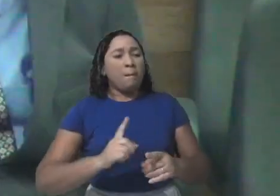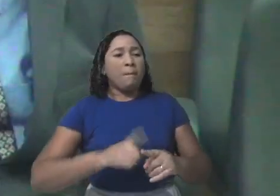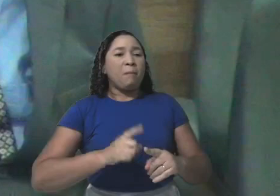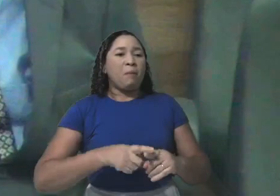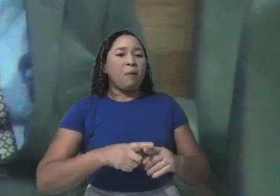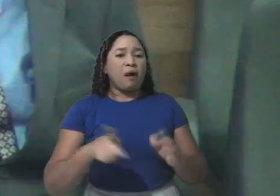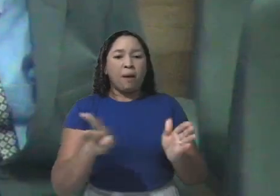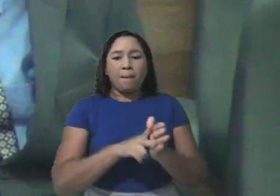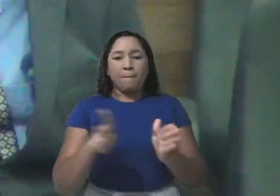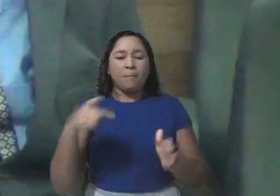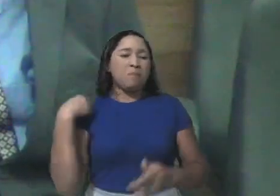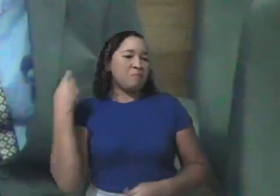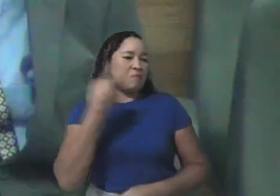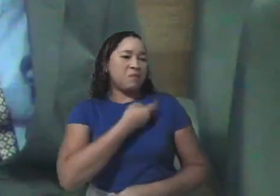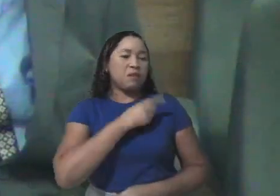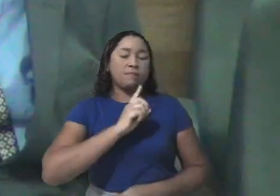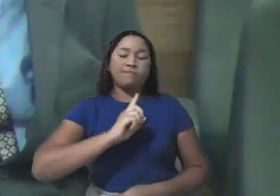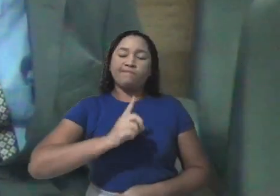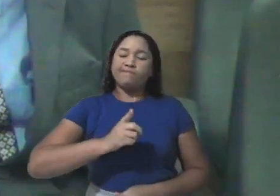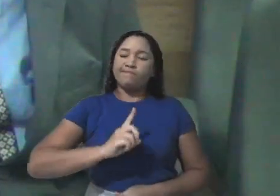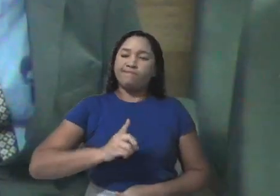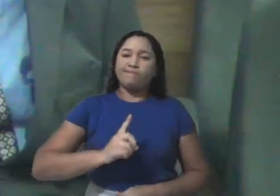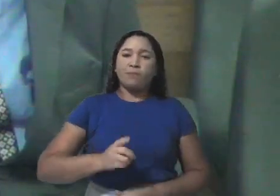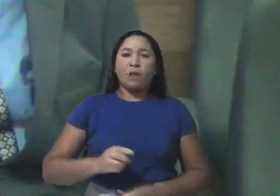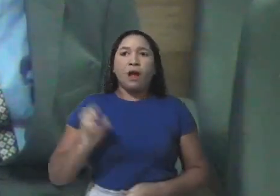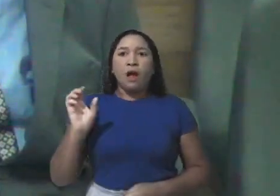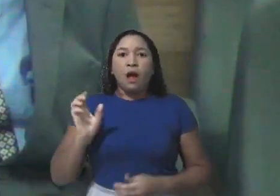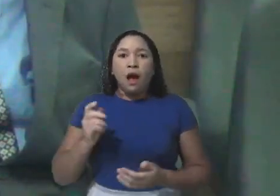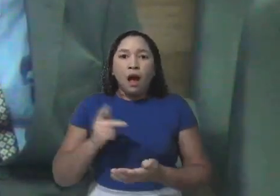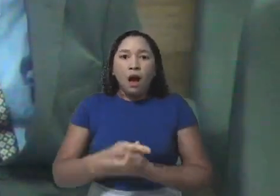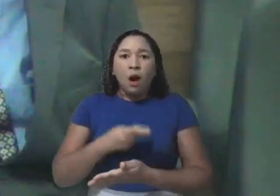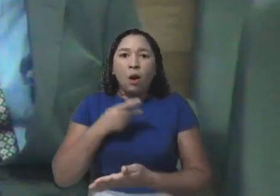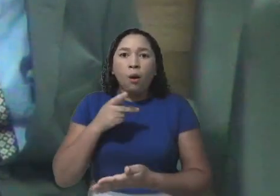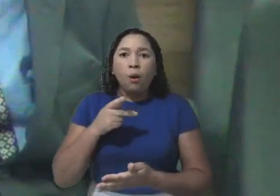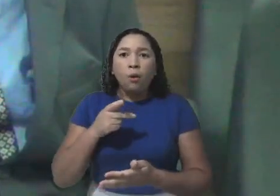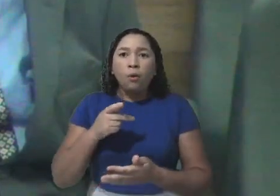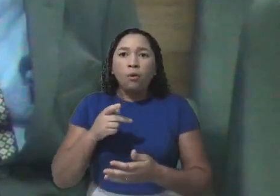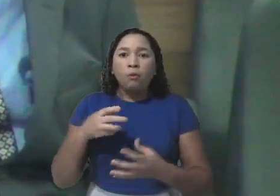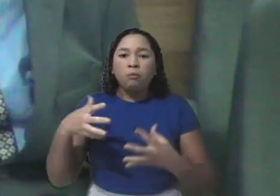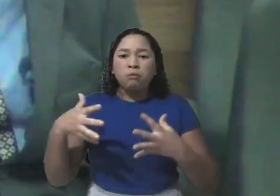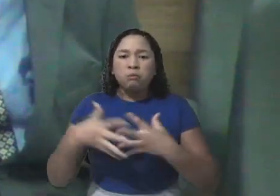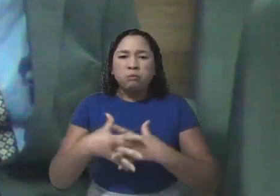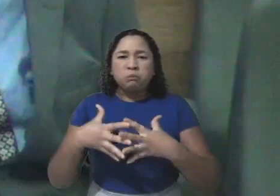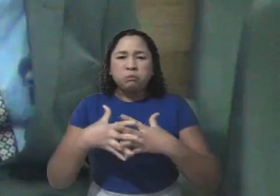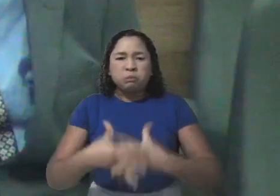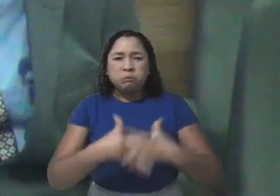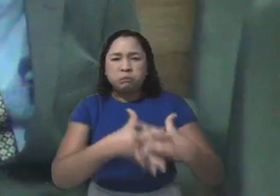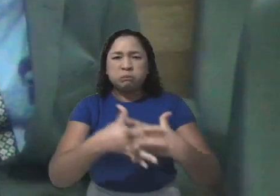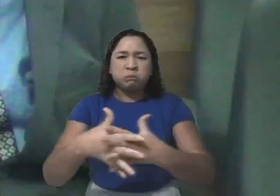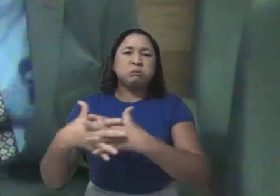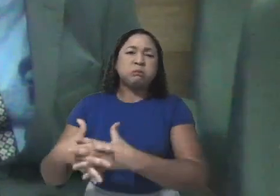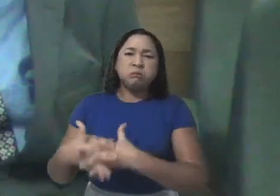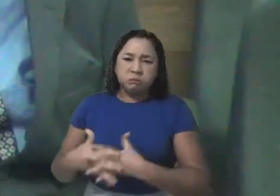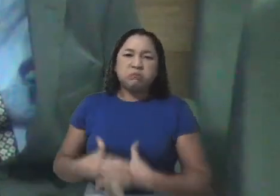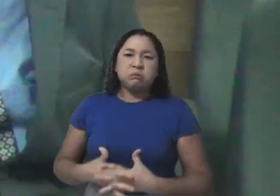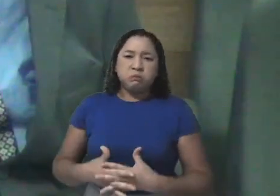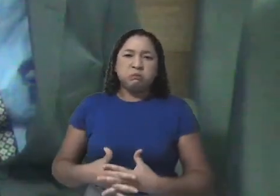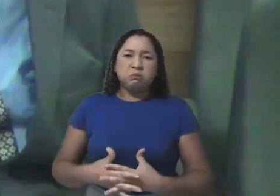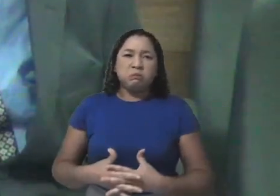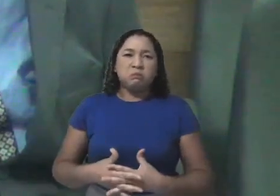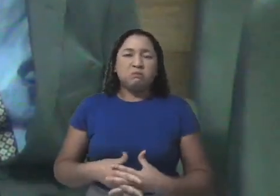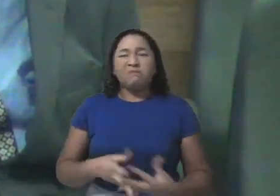Divisão. A falta de estruturação. Isso aí já era por volta do ano 98 ao